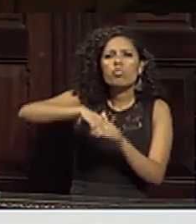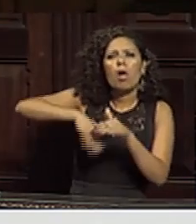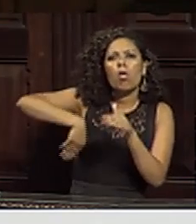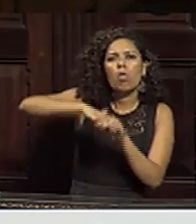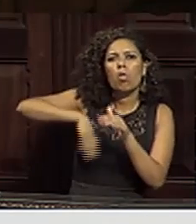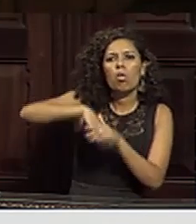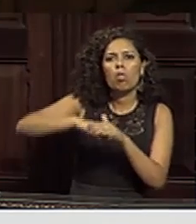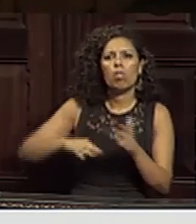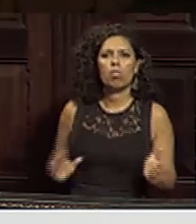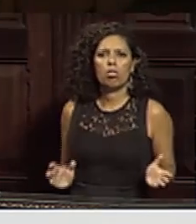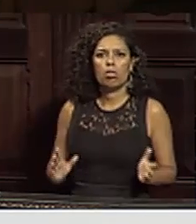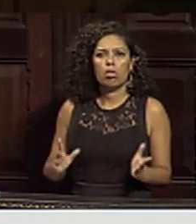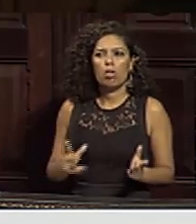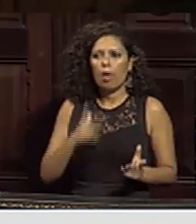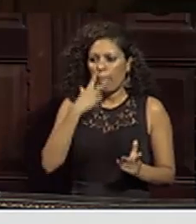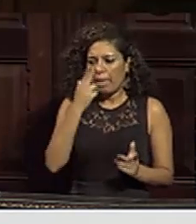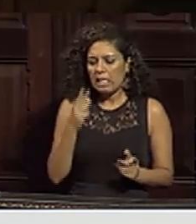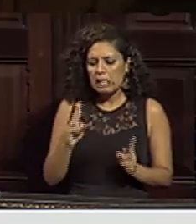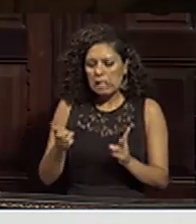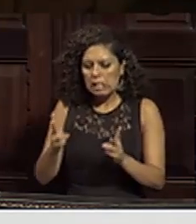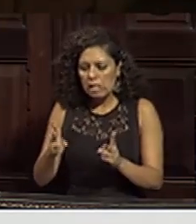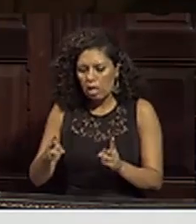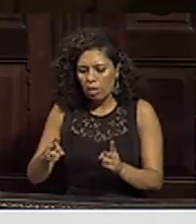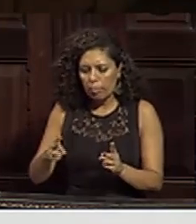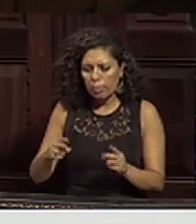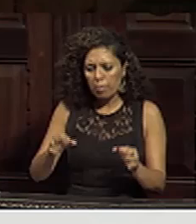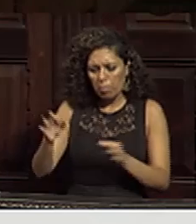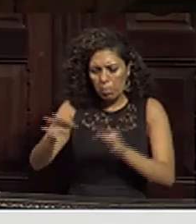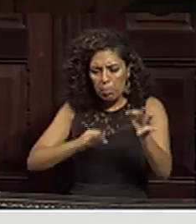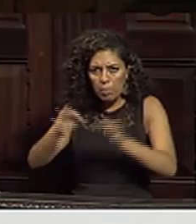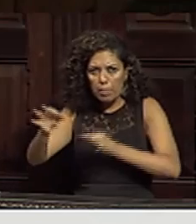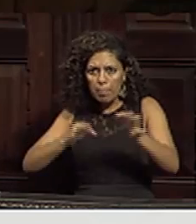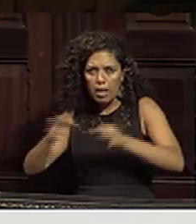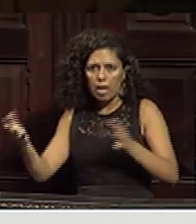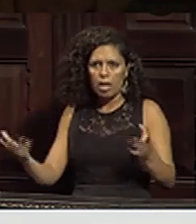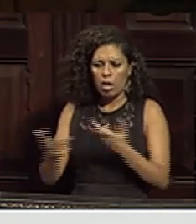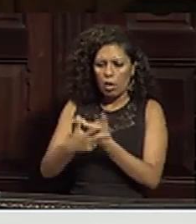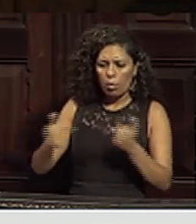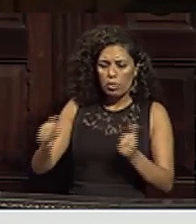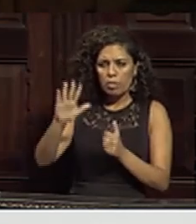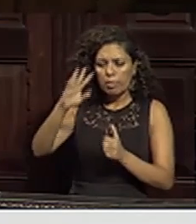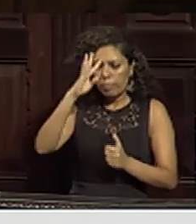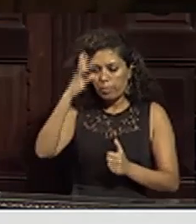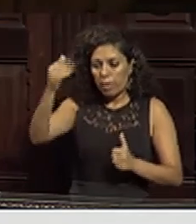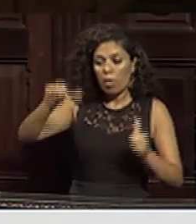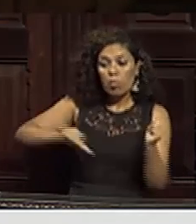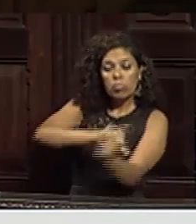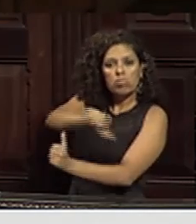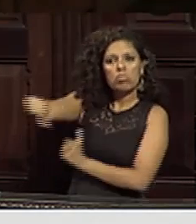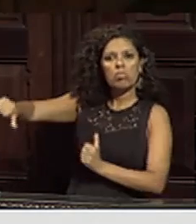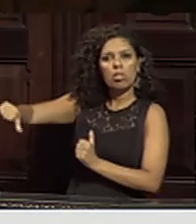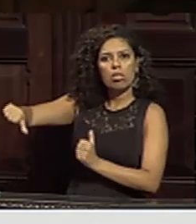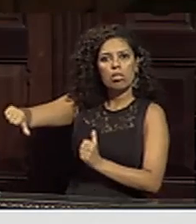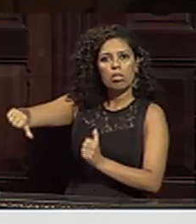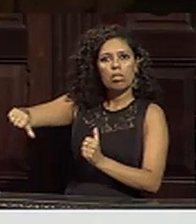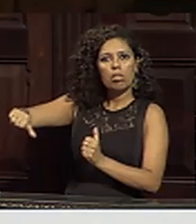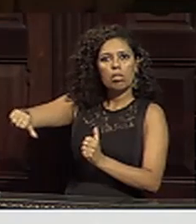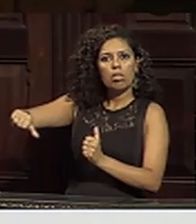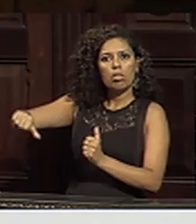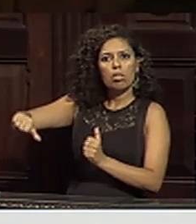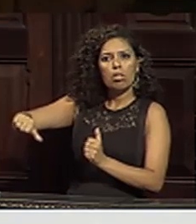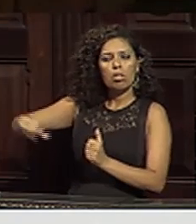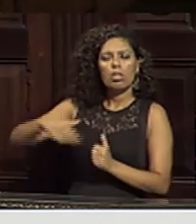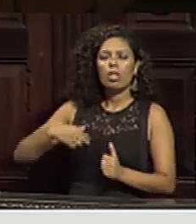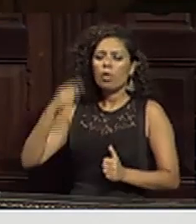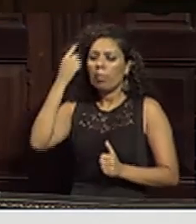o mínimo possível, porque juiz, para mim, decide com a sua